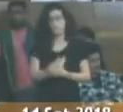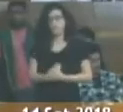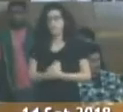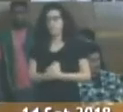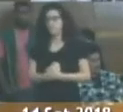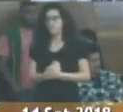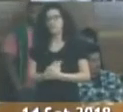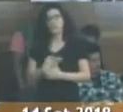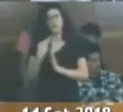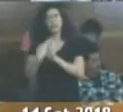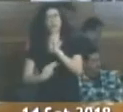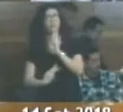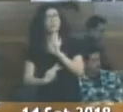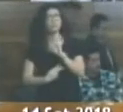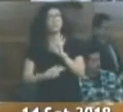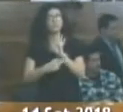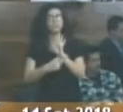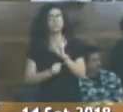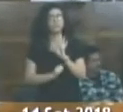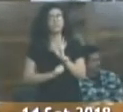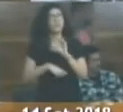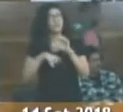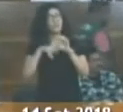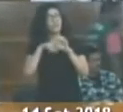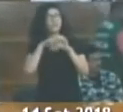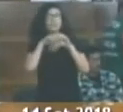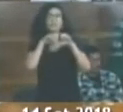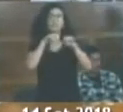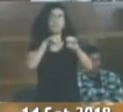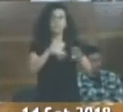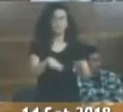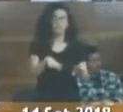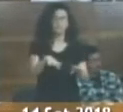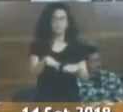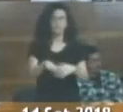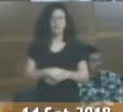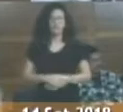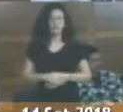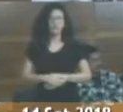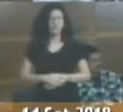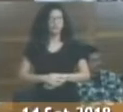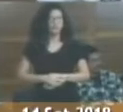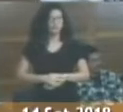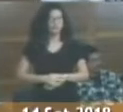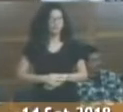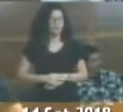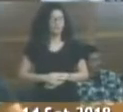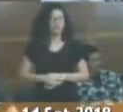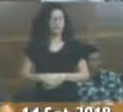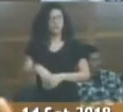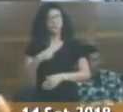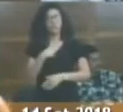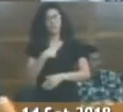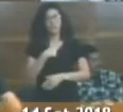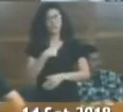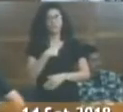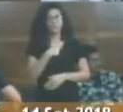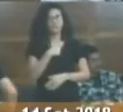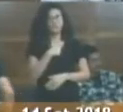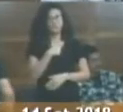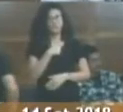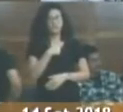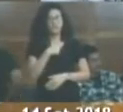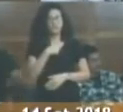a nossa proposta é a educação. Eu cresci numa favela